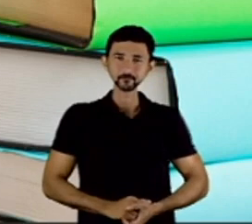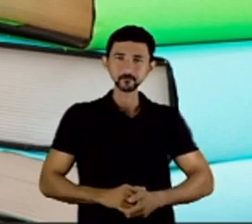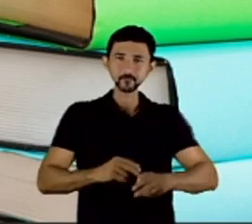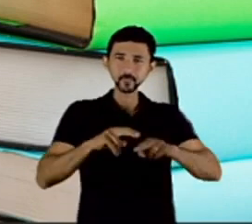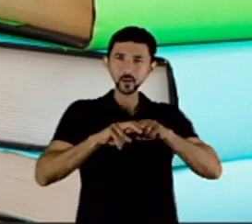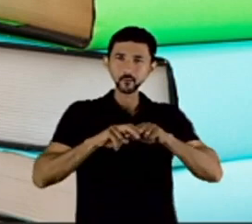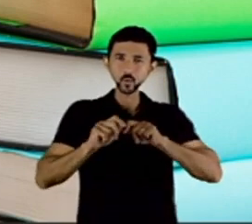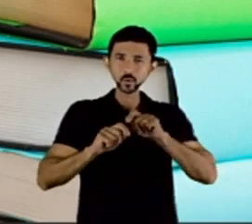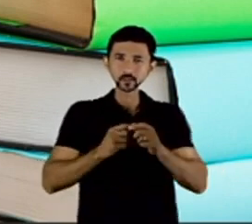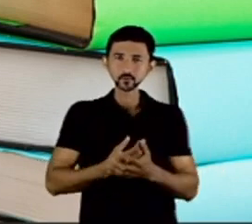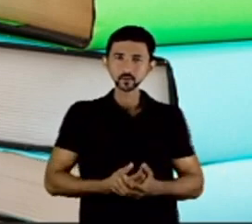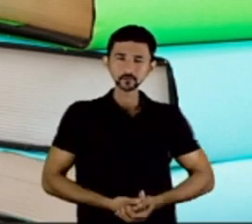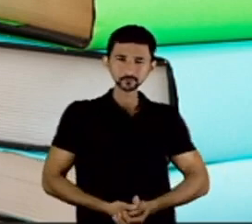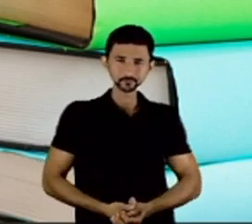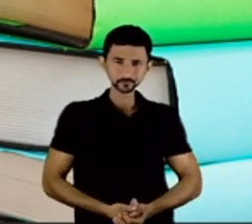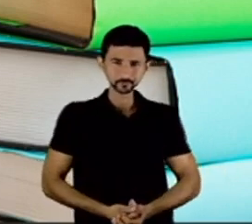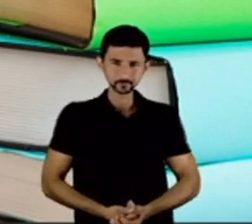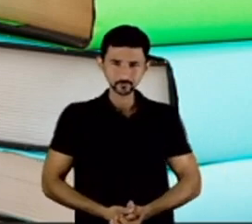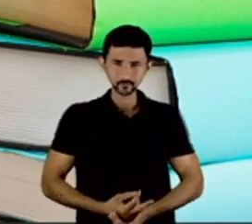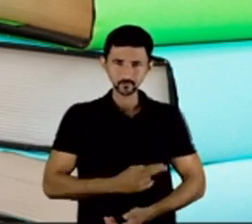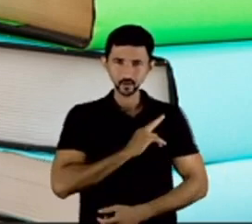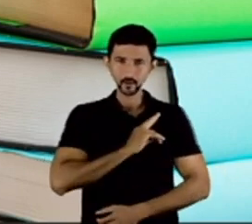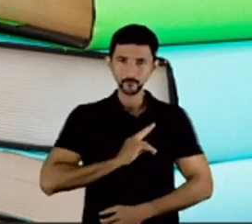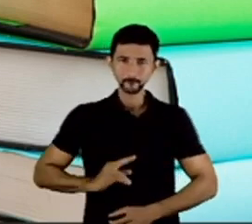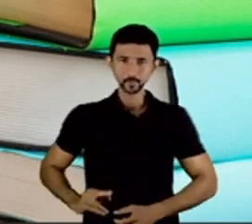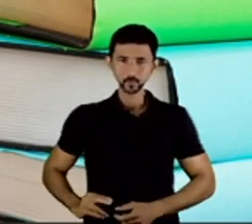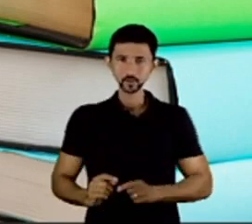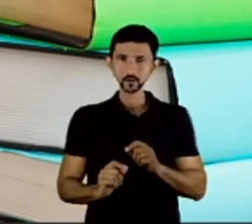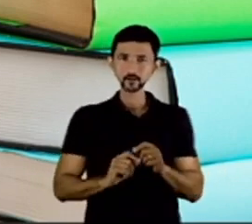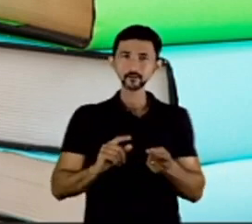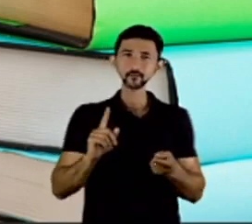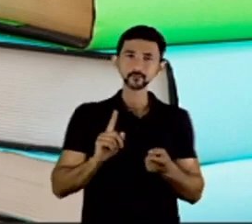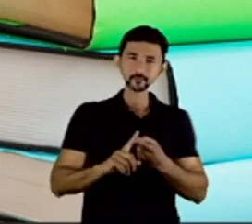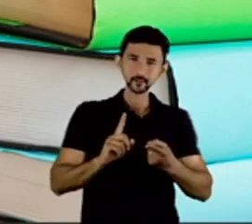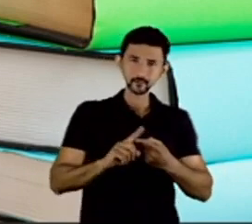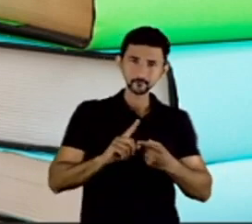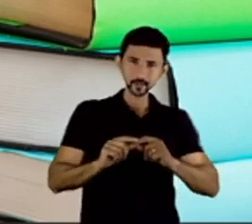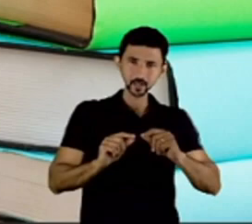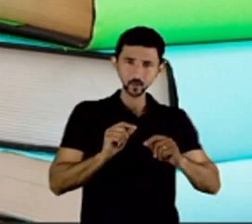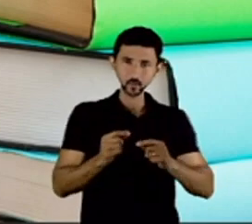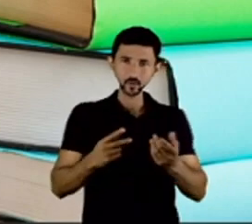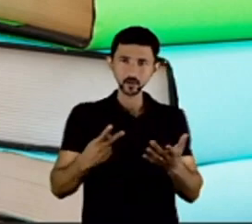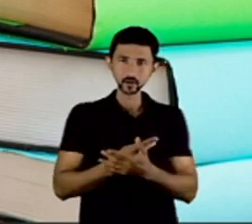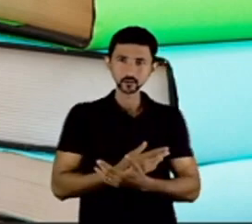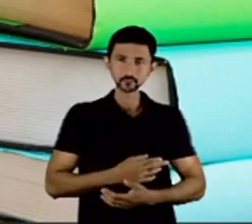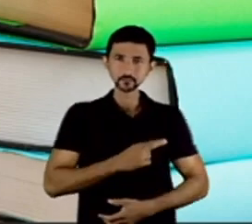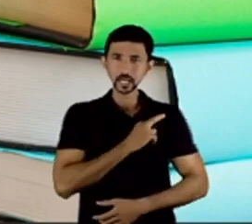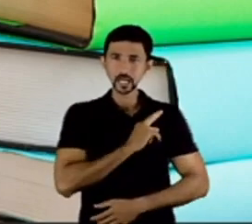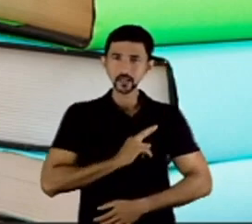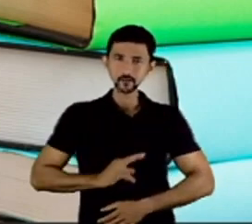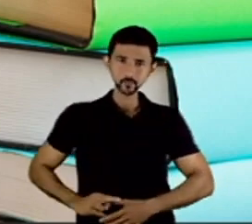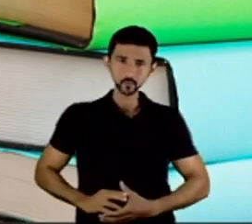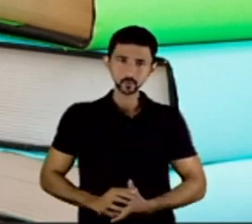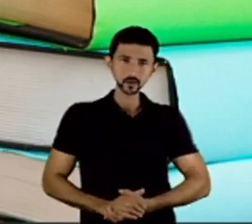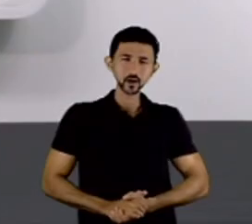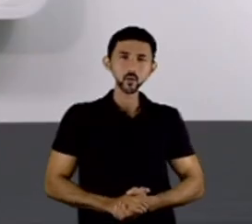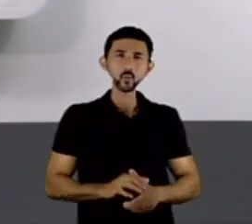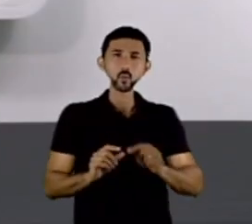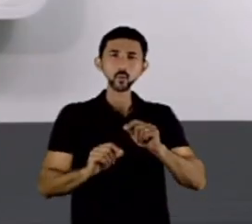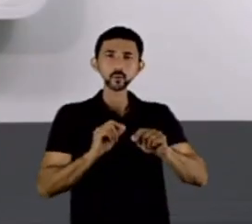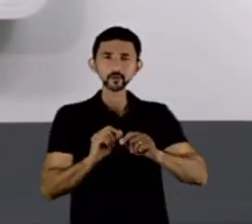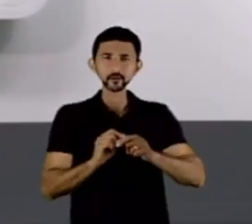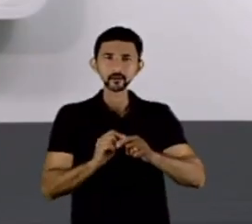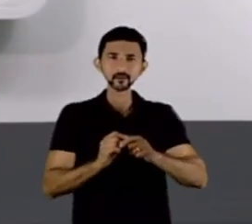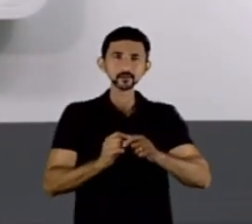tá? Essa república, né? Ela também é conhecida como a República do Café com Leite,